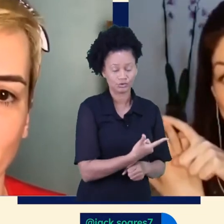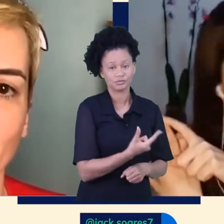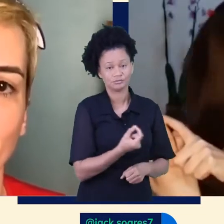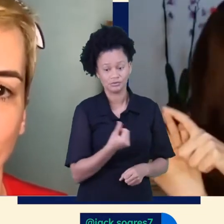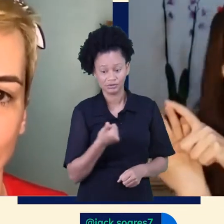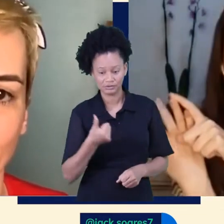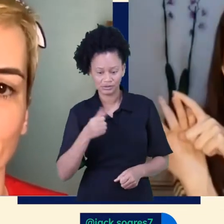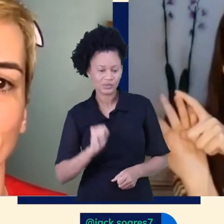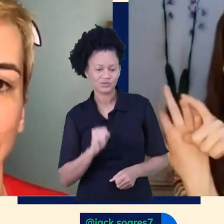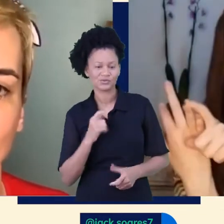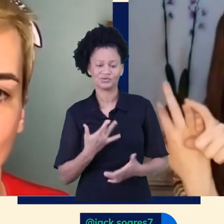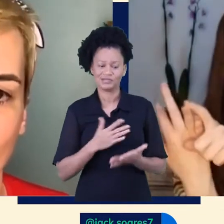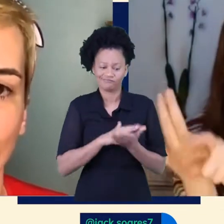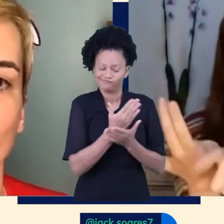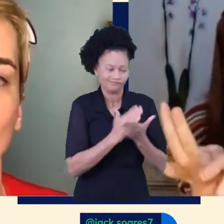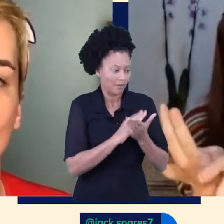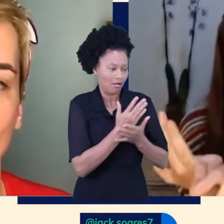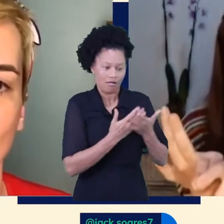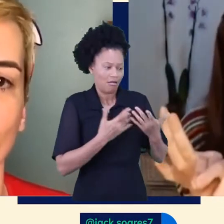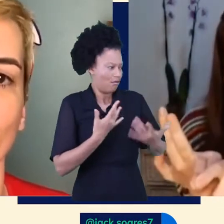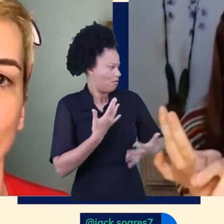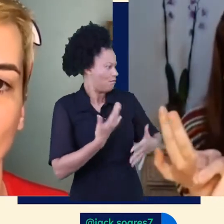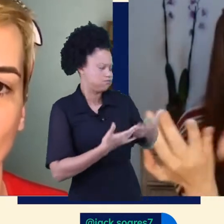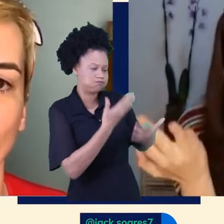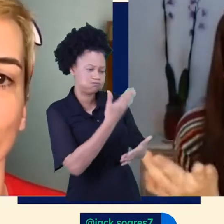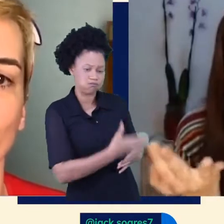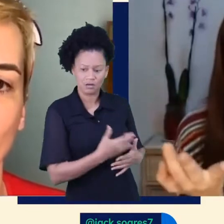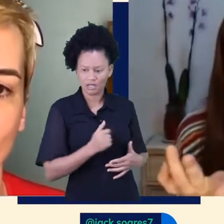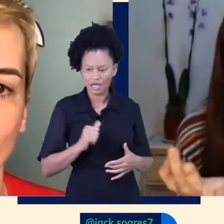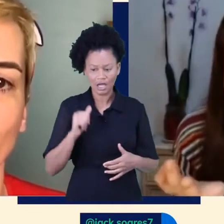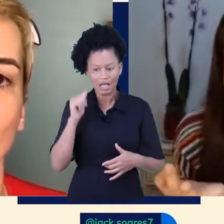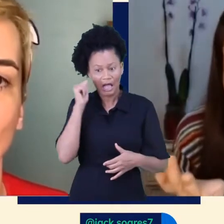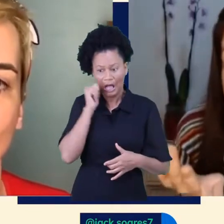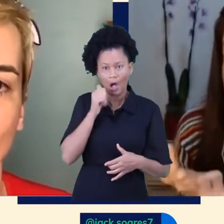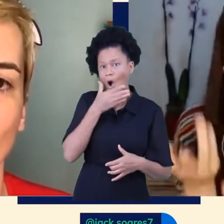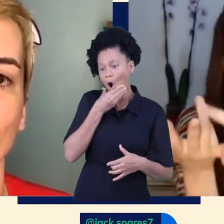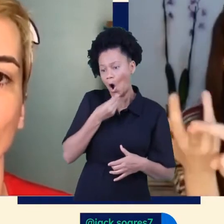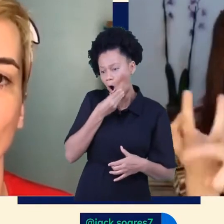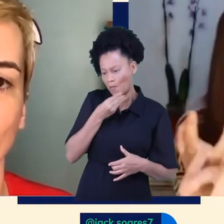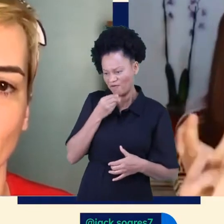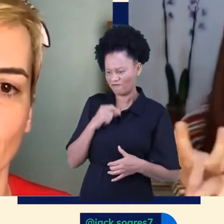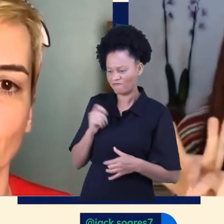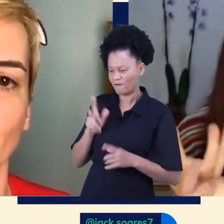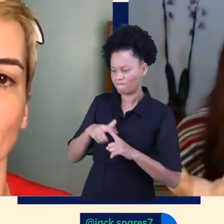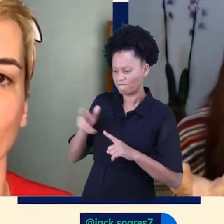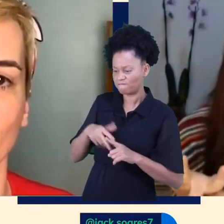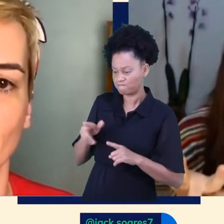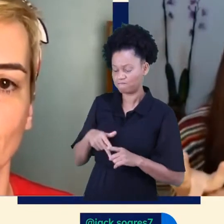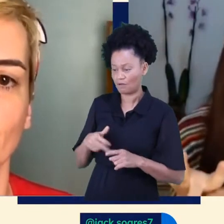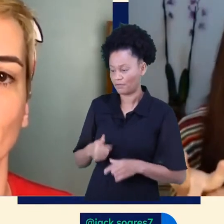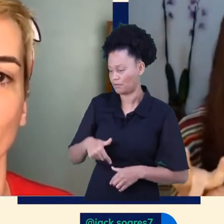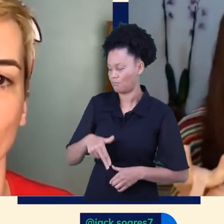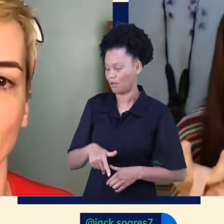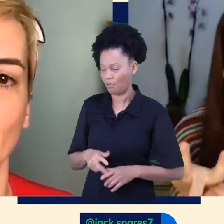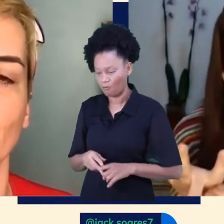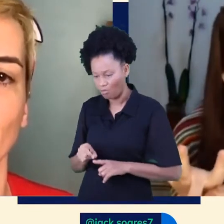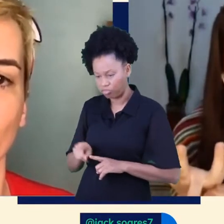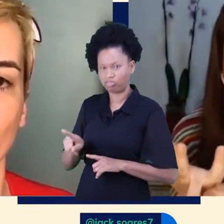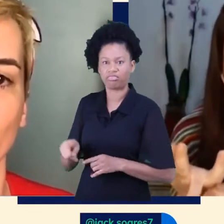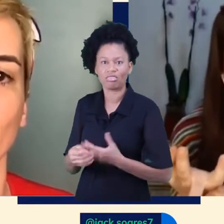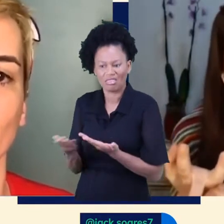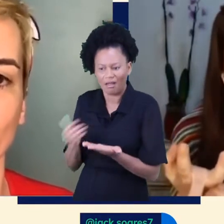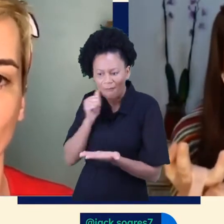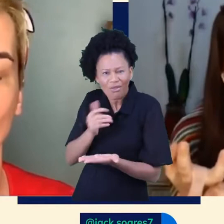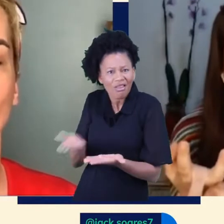masturbando no pescoço, na roupa das mulheres, quando a gente está saindo para trabalhar. É problema quando meninas são abusadas por pais